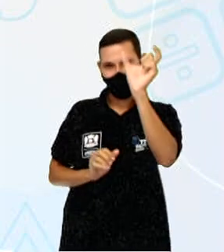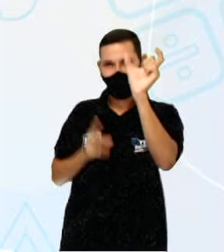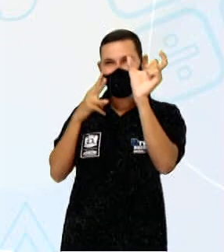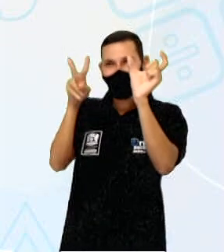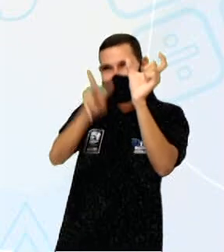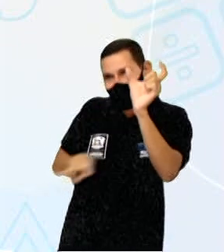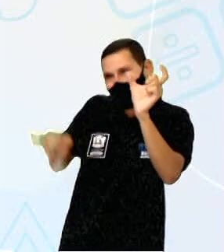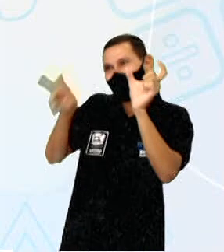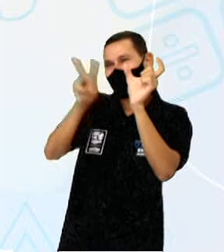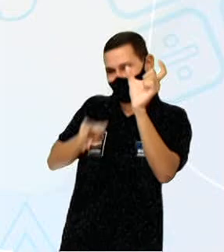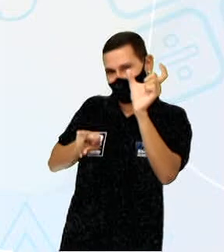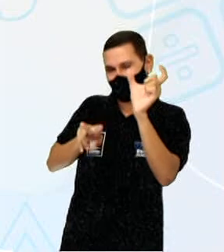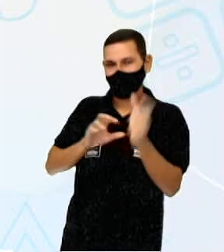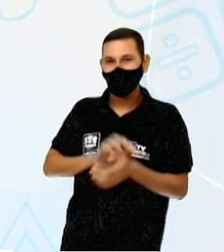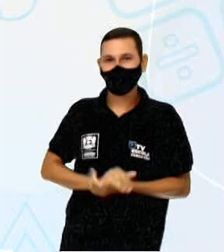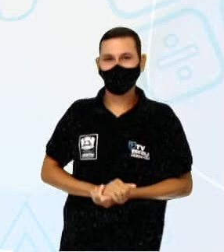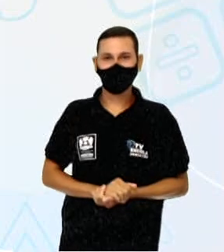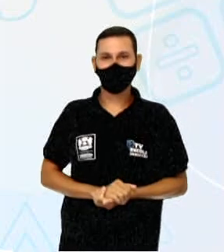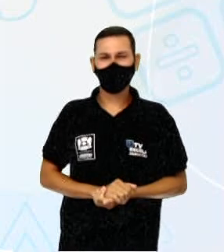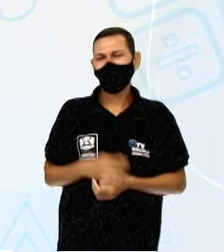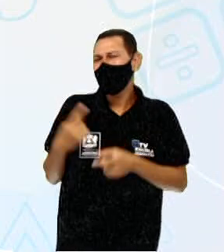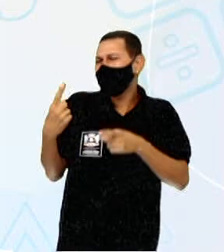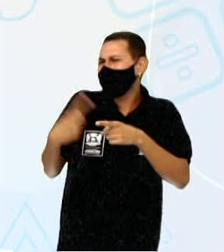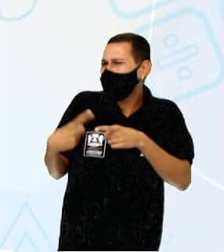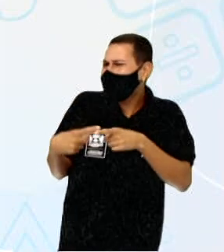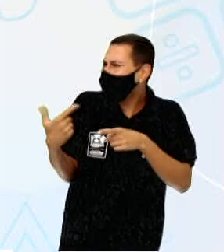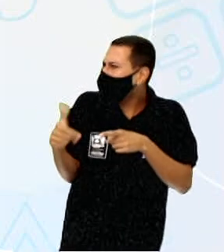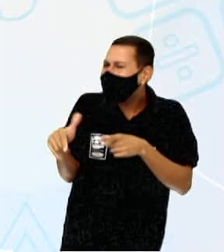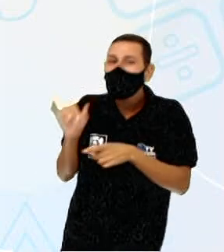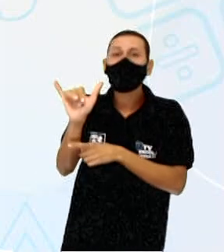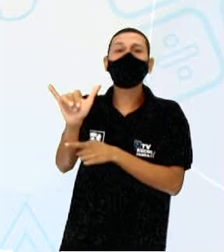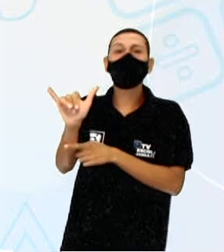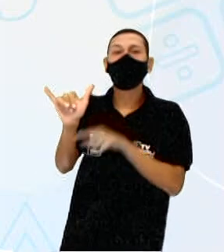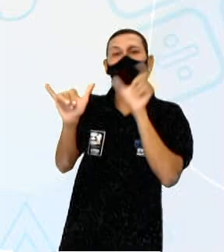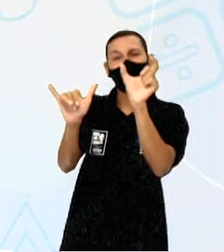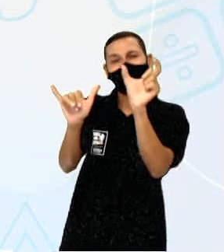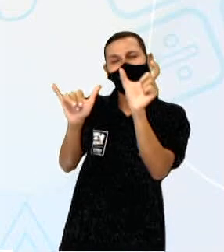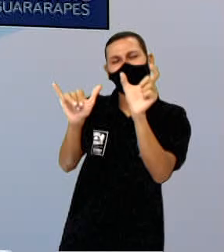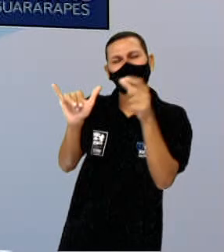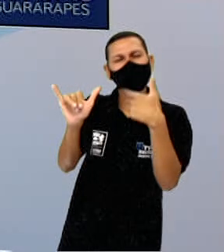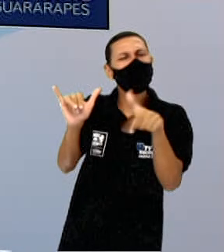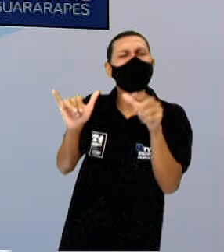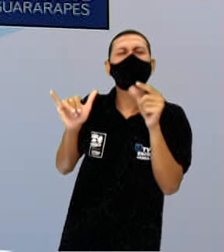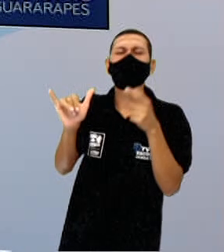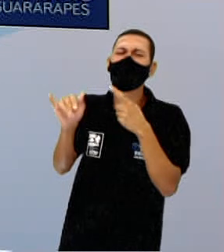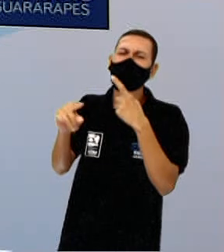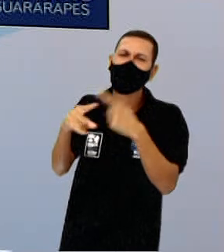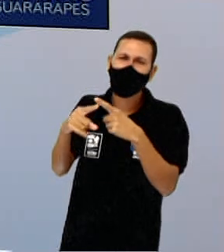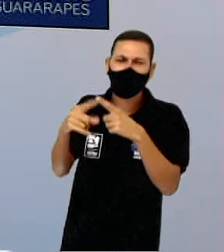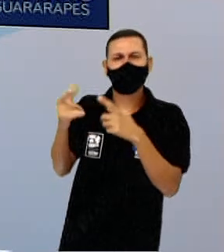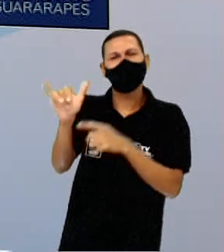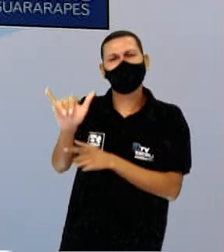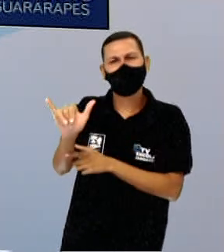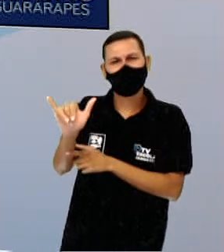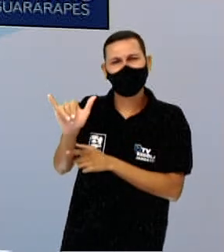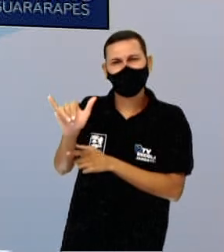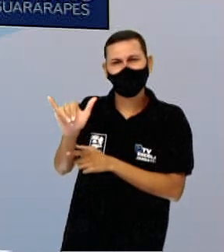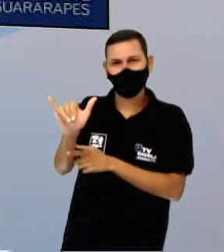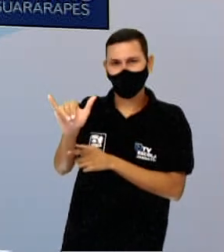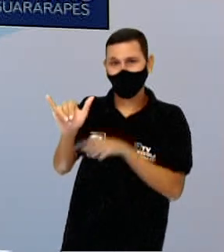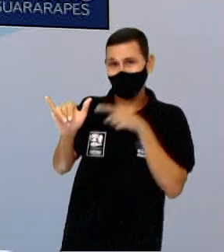Nesse caso aí, robbed, certo? O que aconteceu com o verbo rob aí? Rob acaba em consoante e vogal consoante. Então, quando